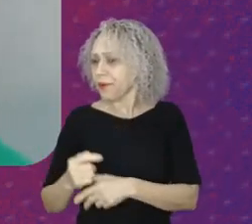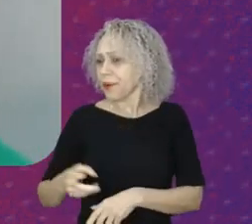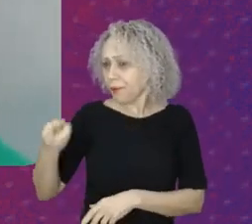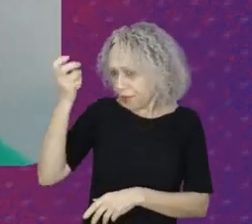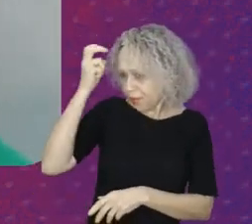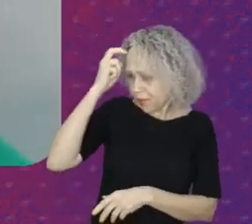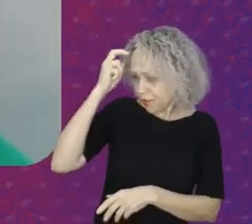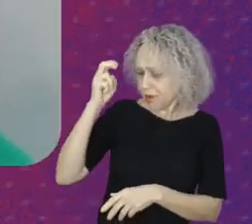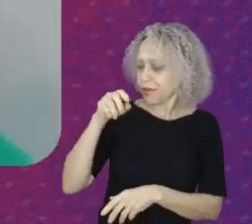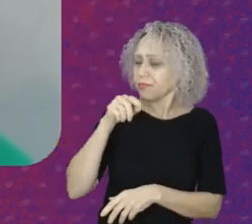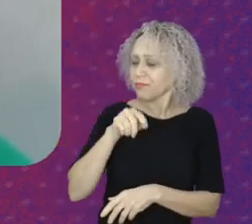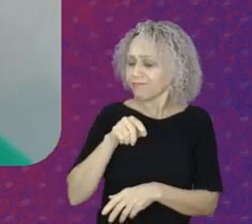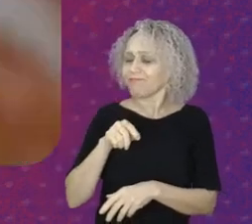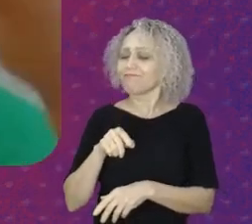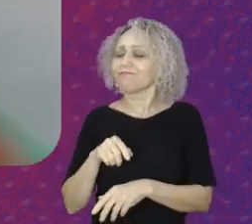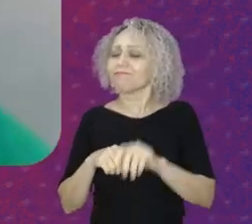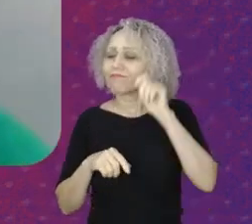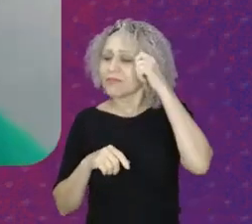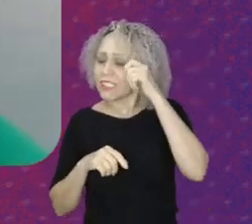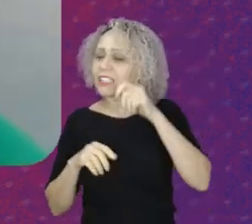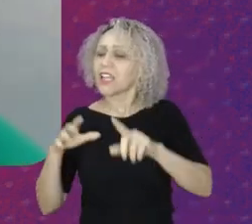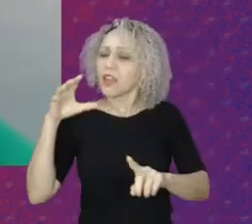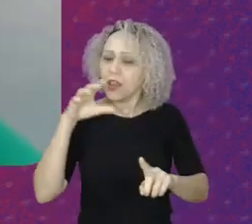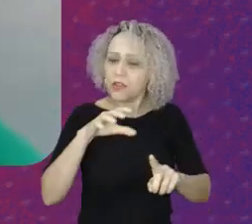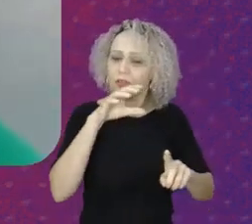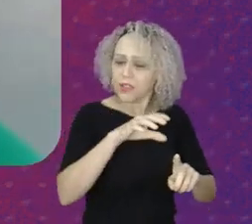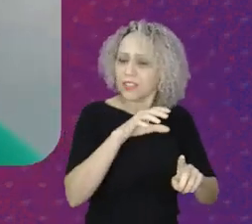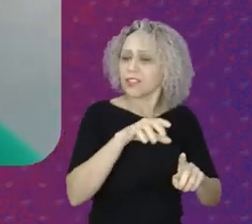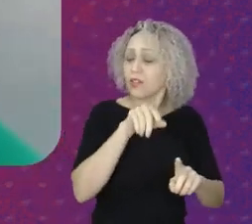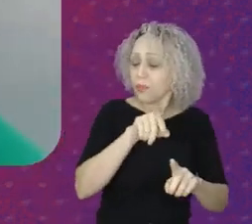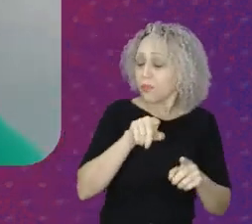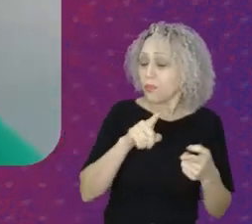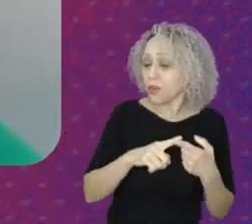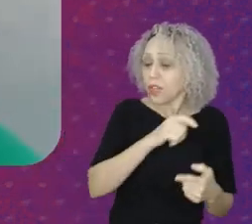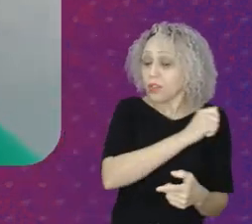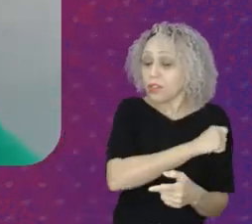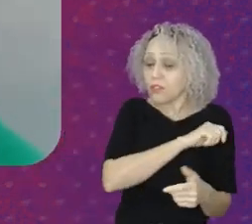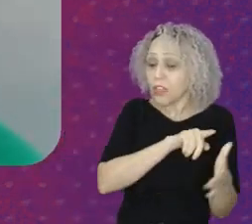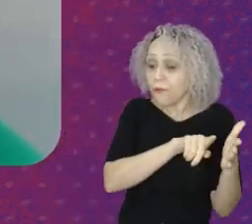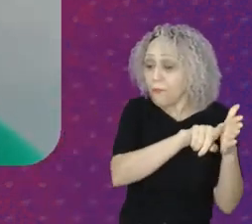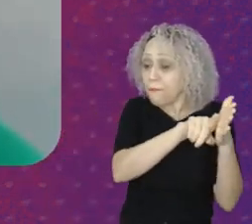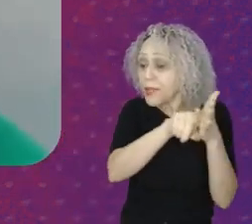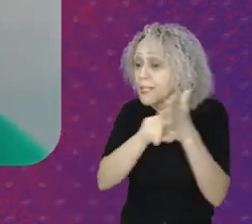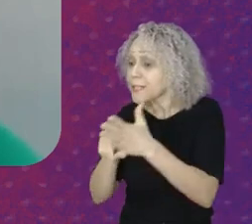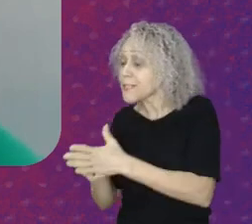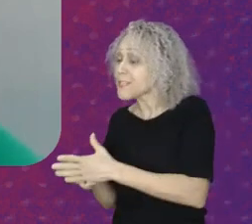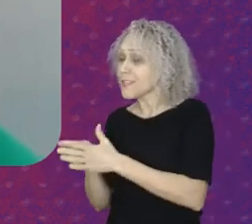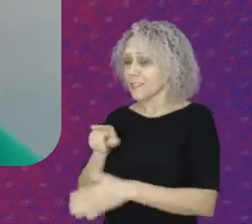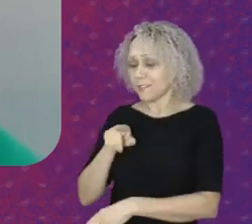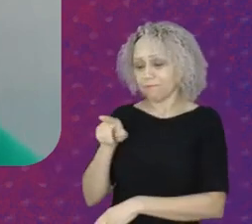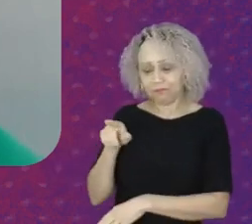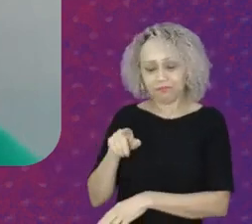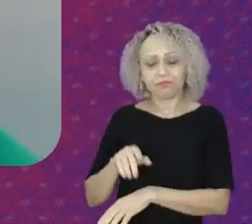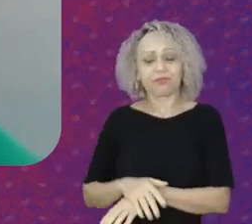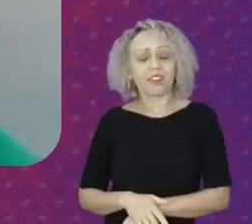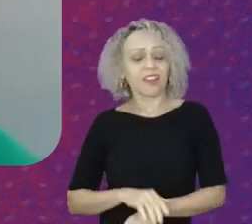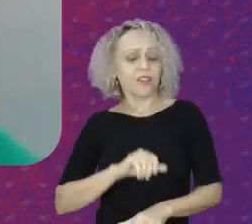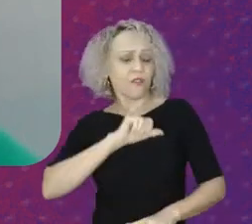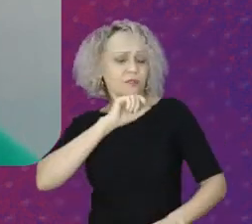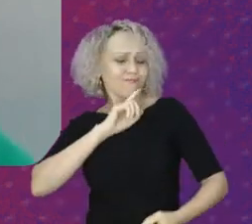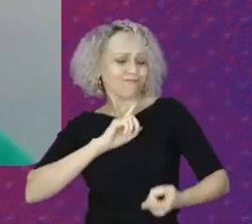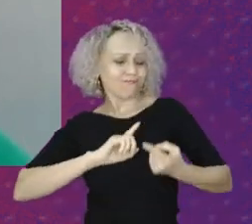pesquisador-objeto de pesquisa, mas enquanto sujeito pesquisador. E isso foi profundamente